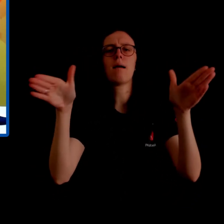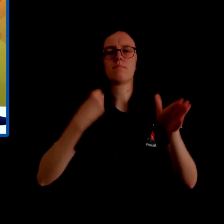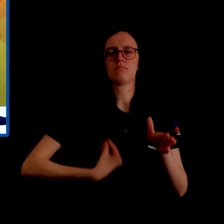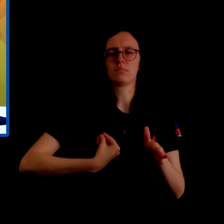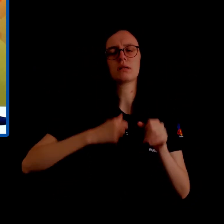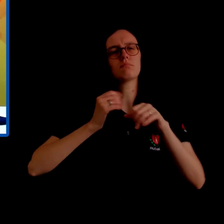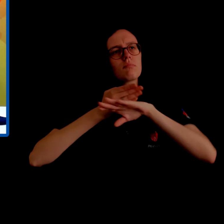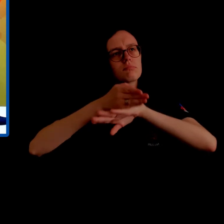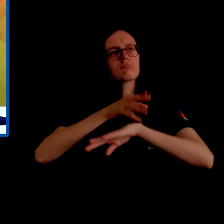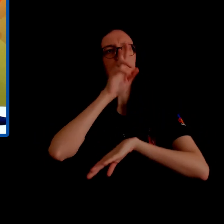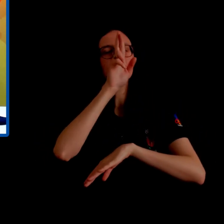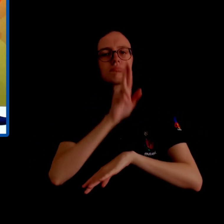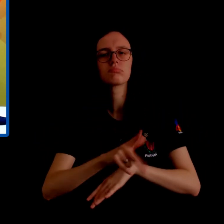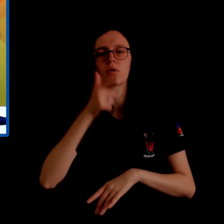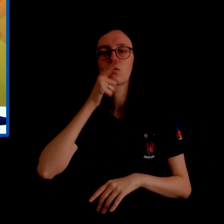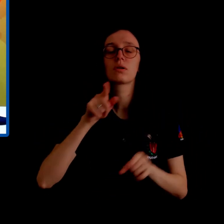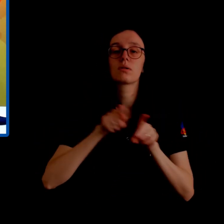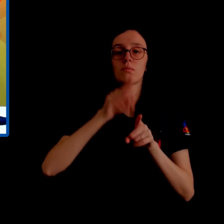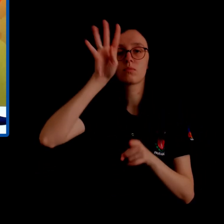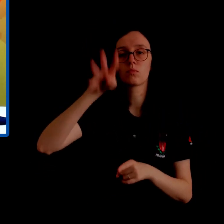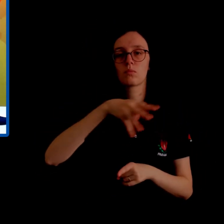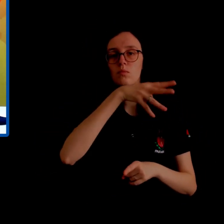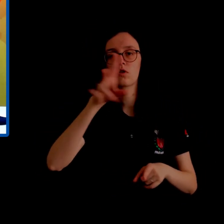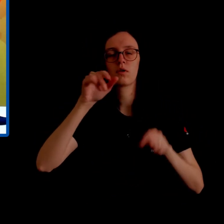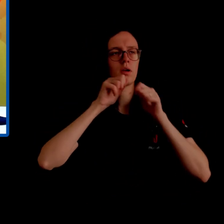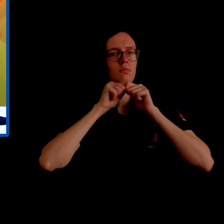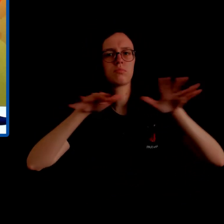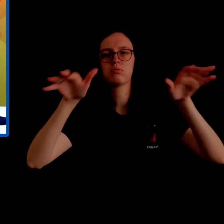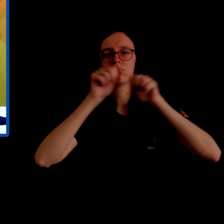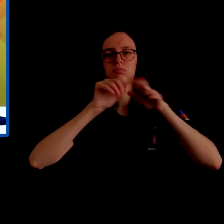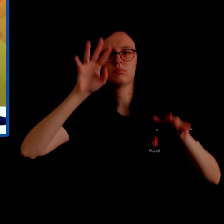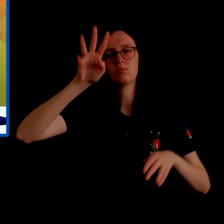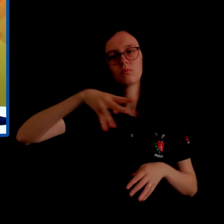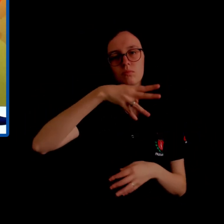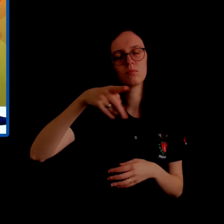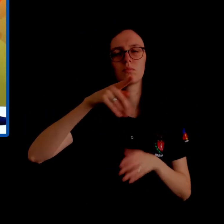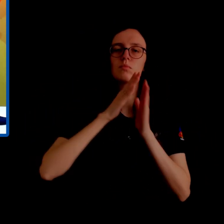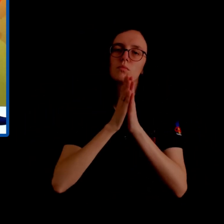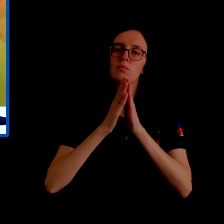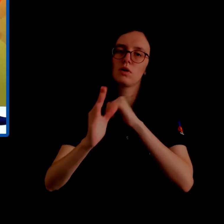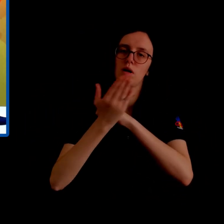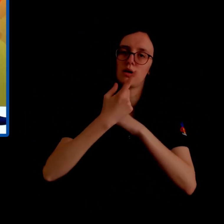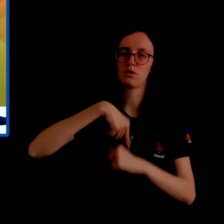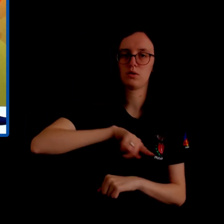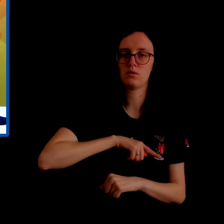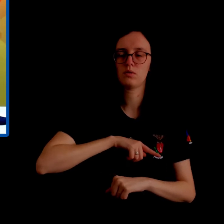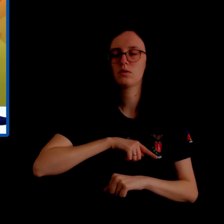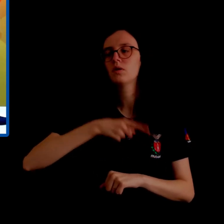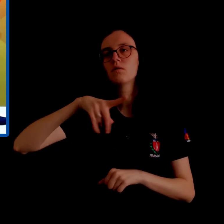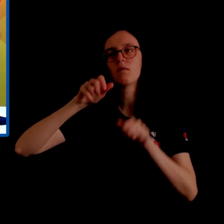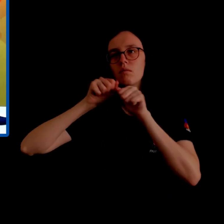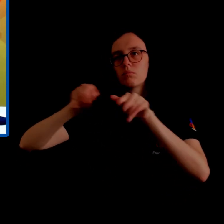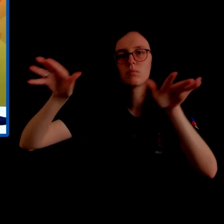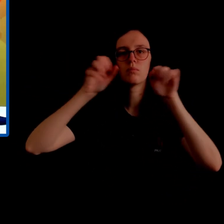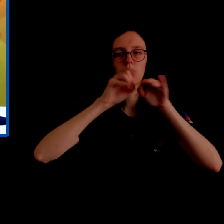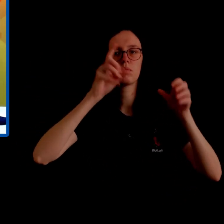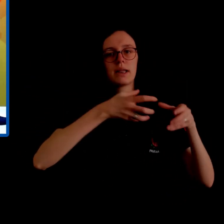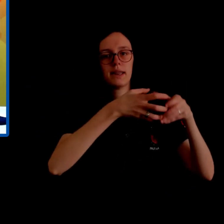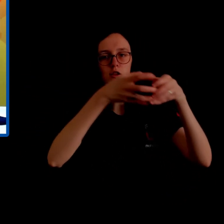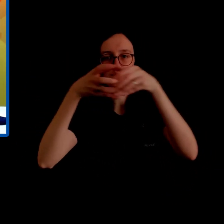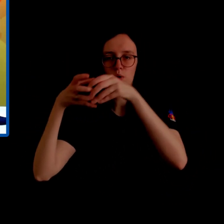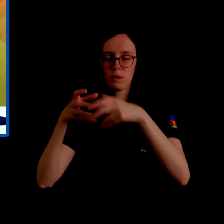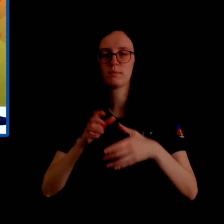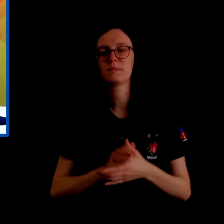aí a gente vai fazer o cronograma e vai disparando. Isso. E aí vocês nos ajudam. Chegando a vocês vão disparando nos grupos de vocês,